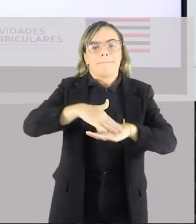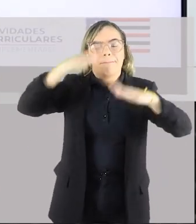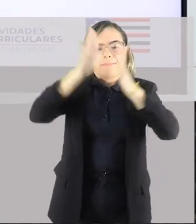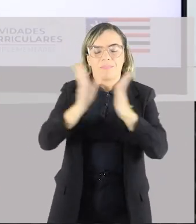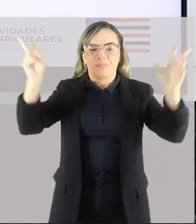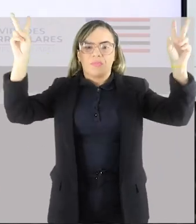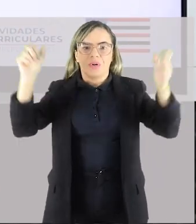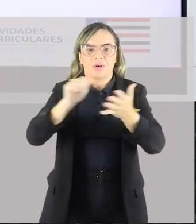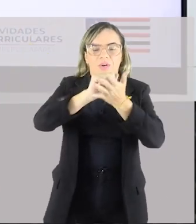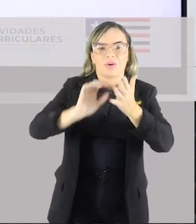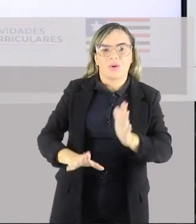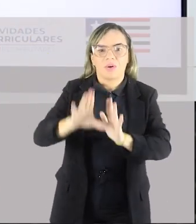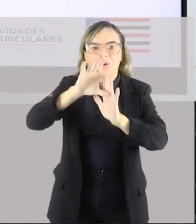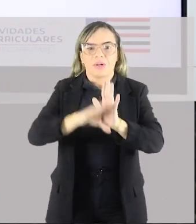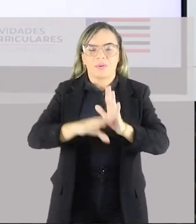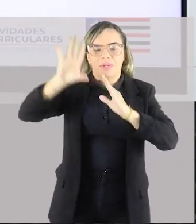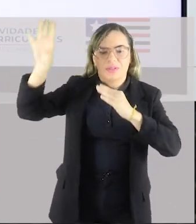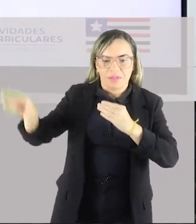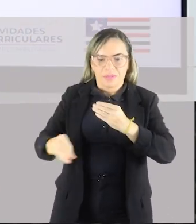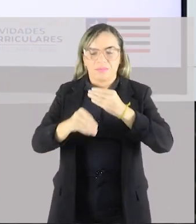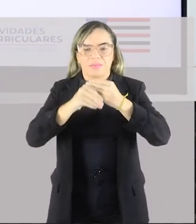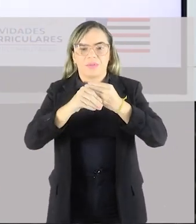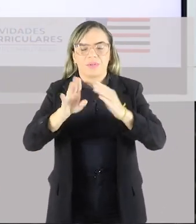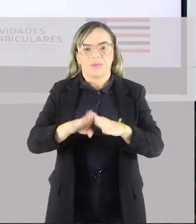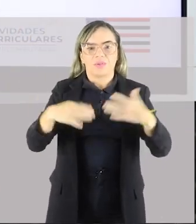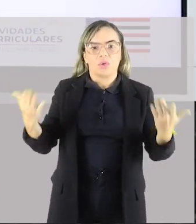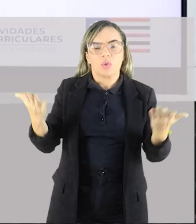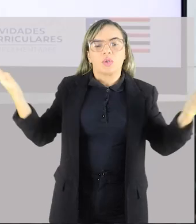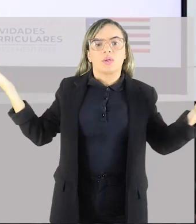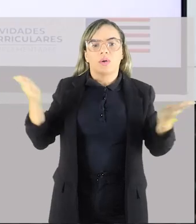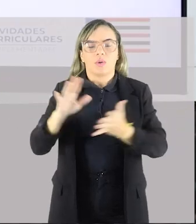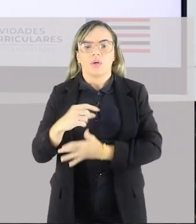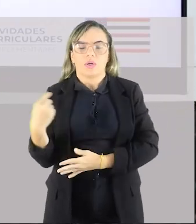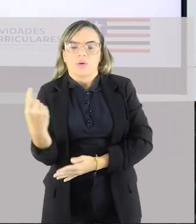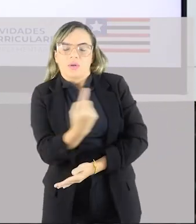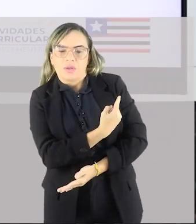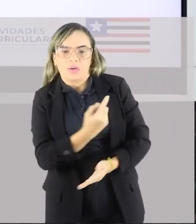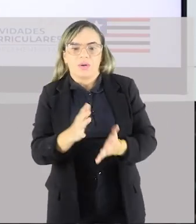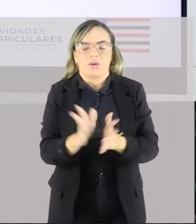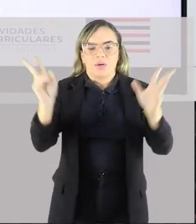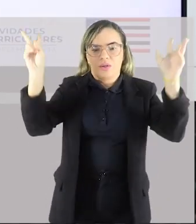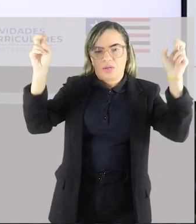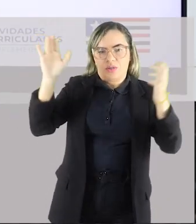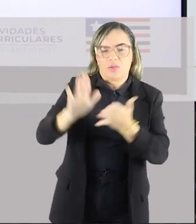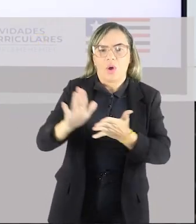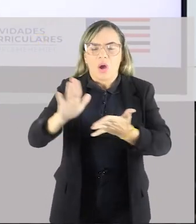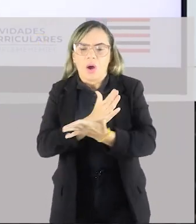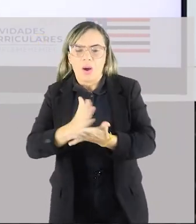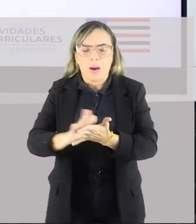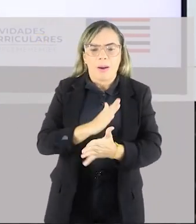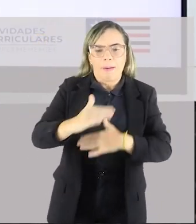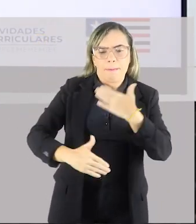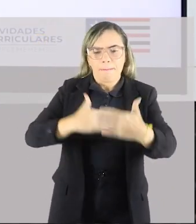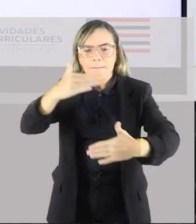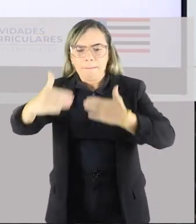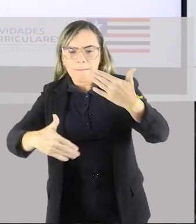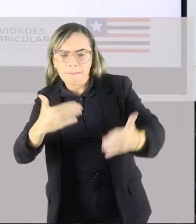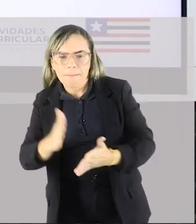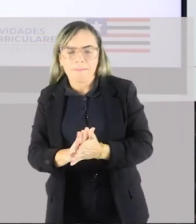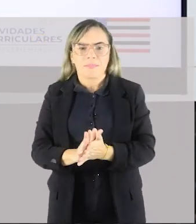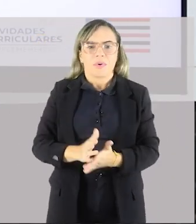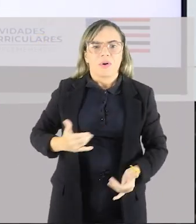nossas atividades curriculares complementares e hoje a nossa aula é sobre alguns processos,